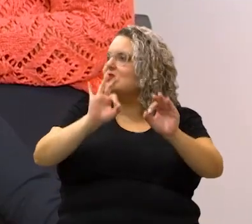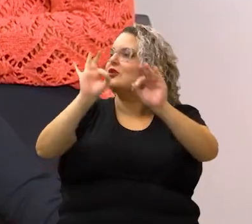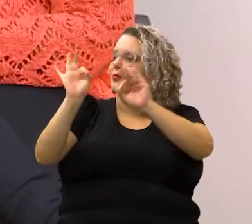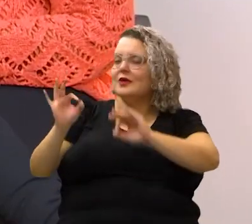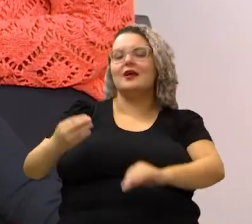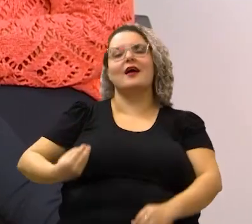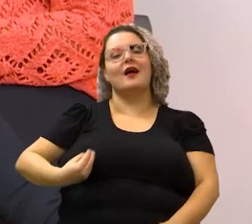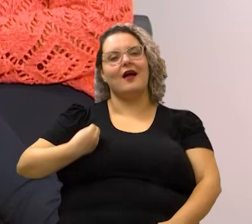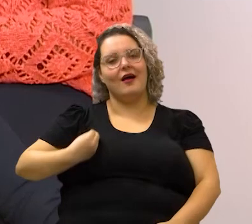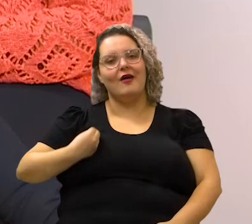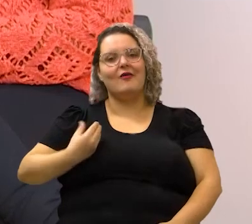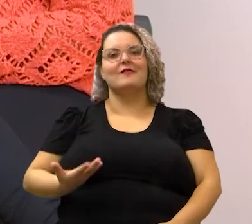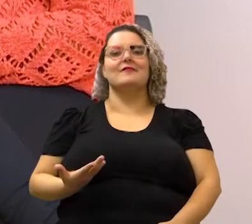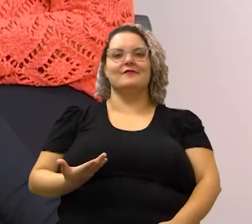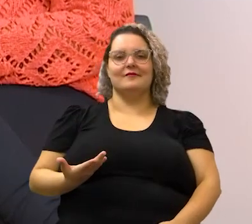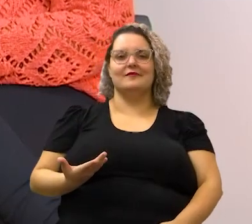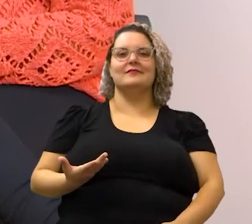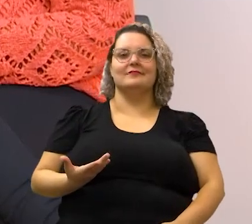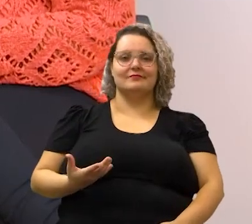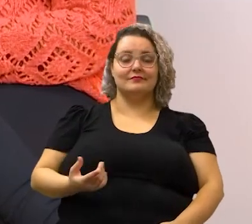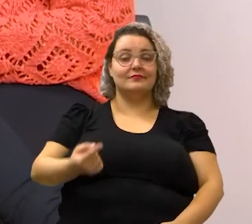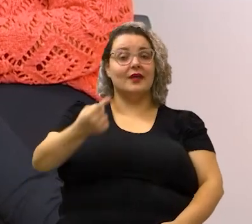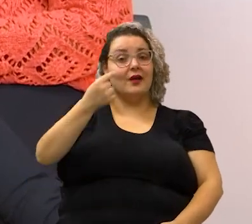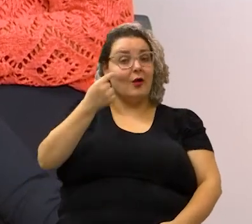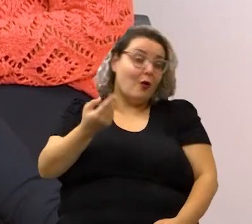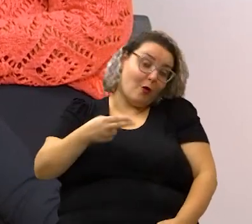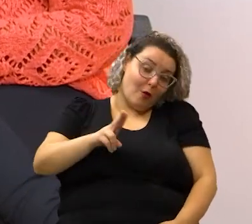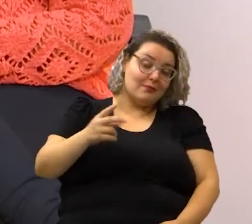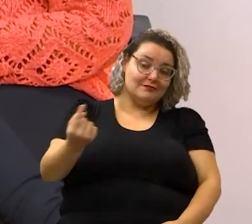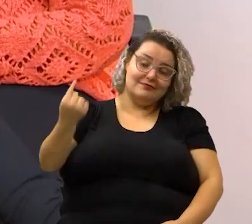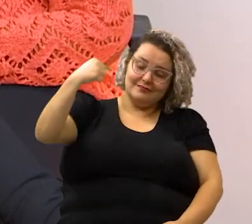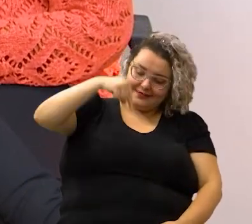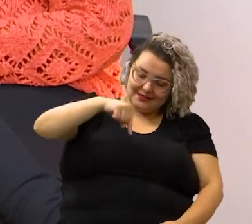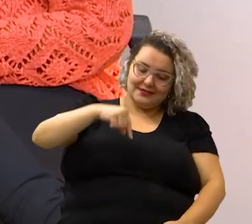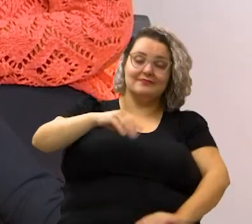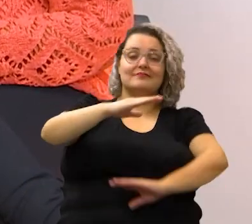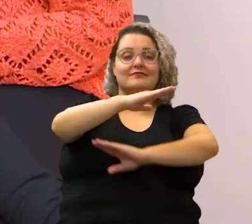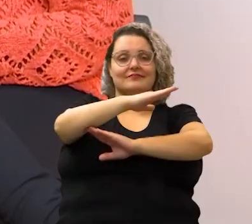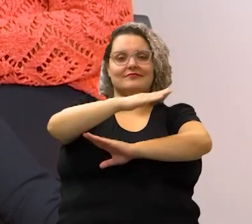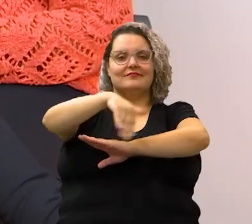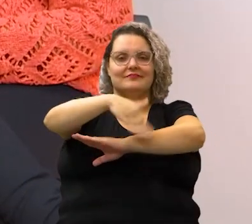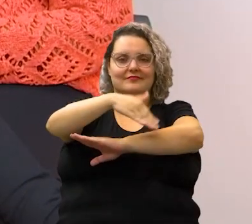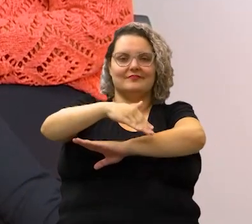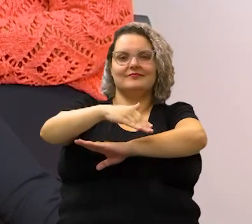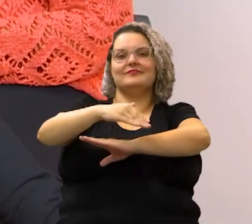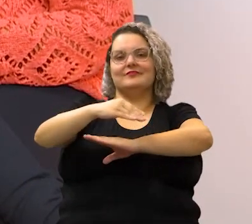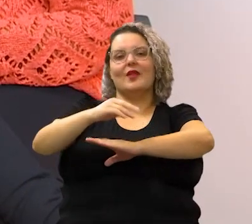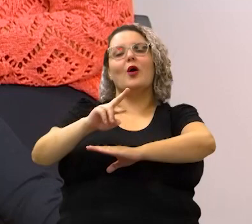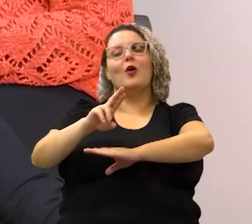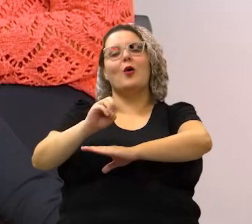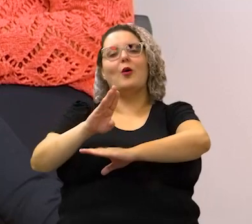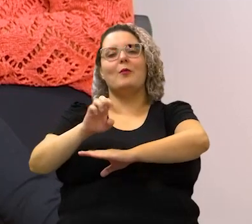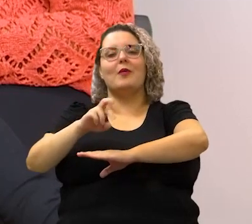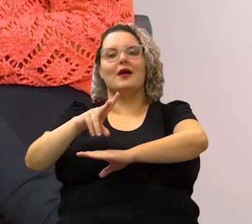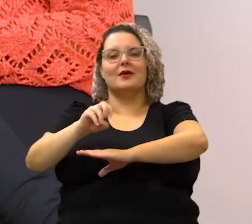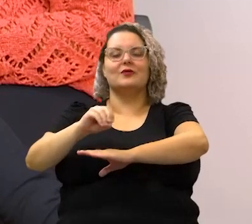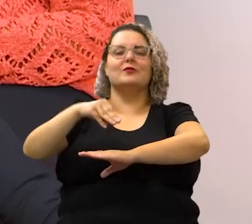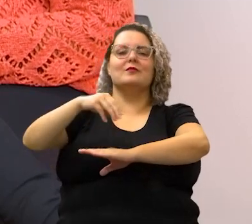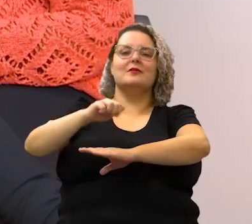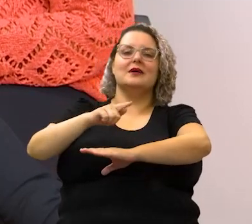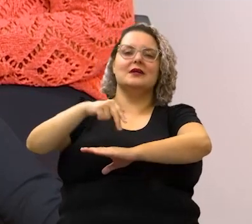acompanhar ao vivo aqui pela TV Câmara Campinas ouvir até o plenário que fica com a entrada na Avenida Engenheiro